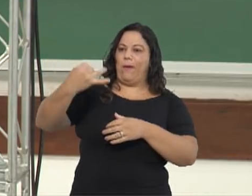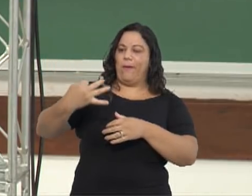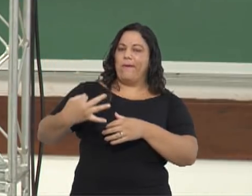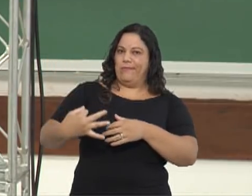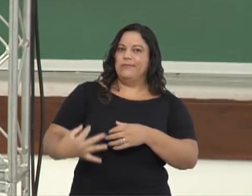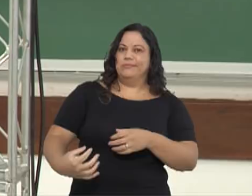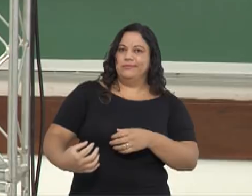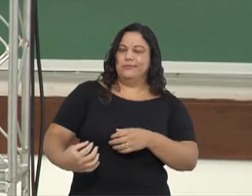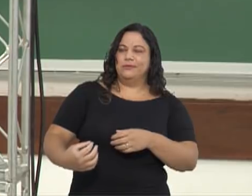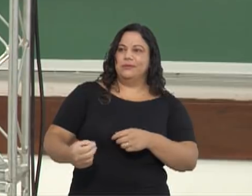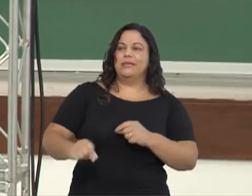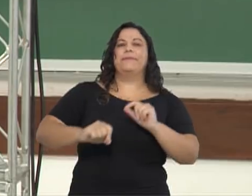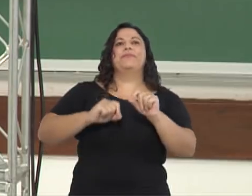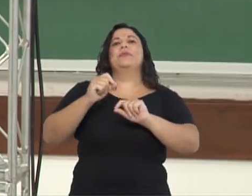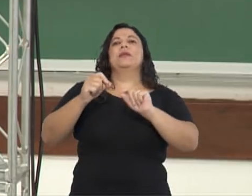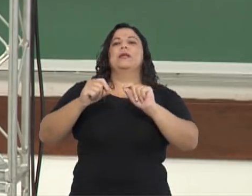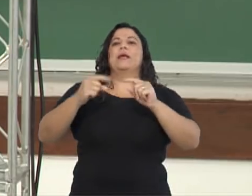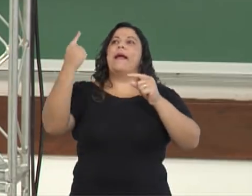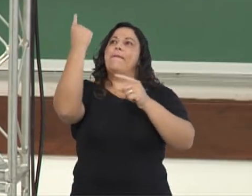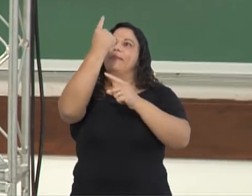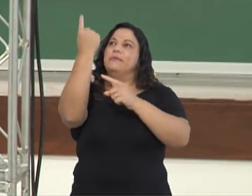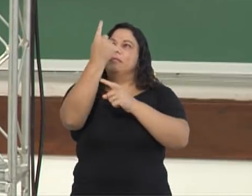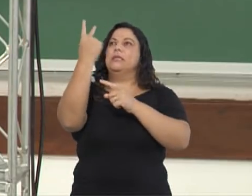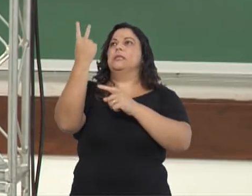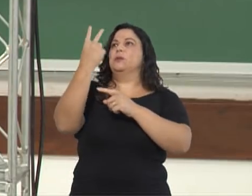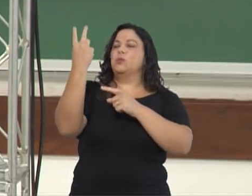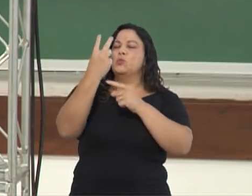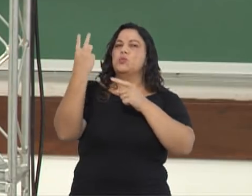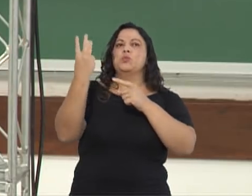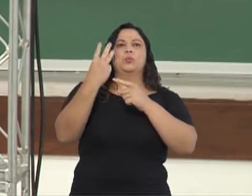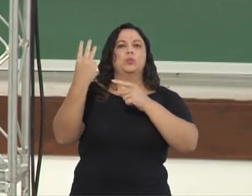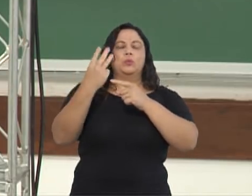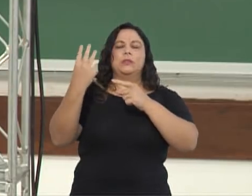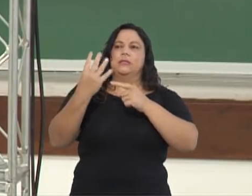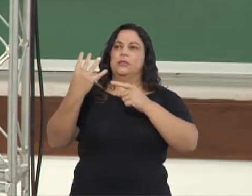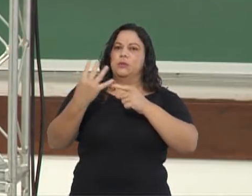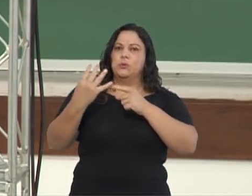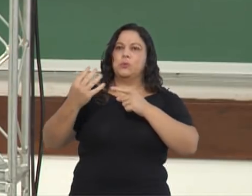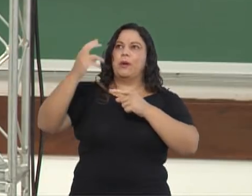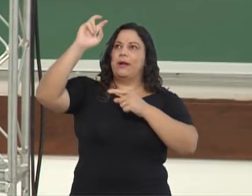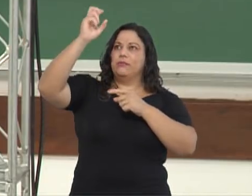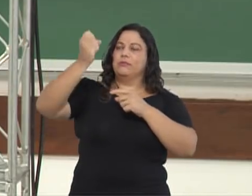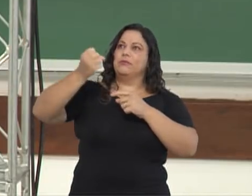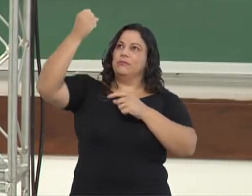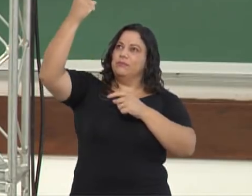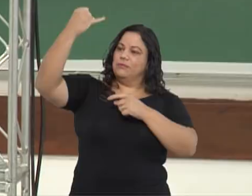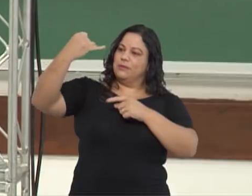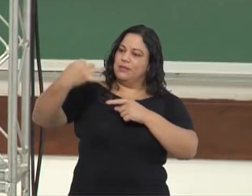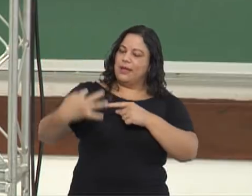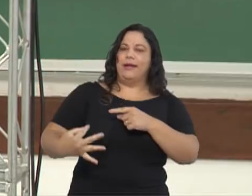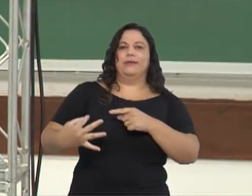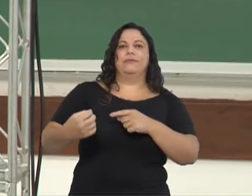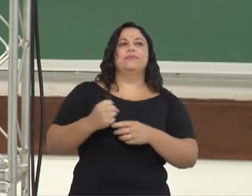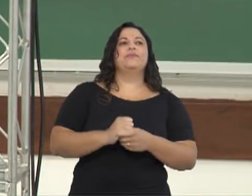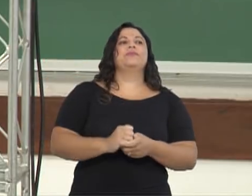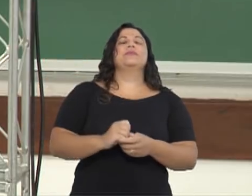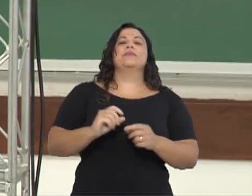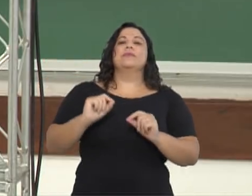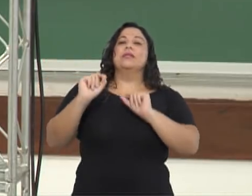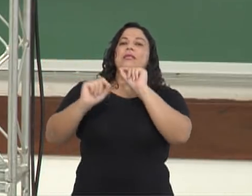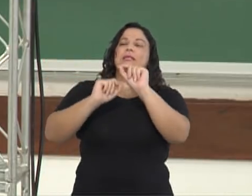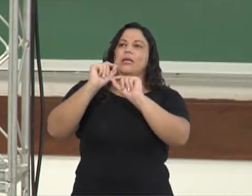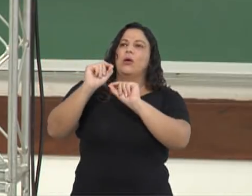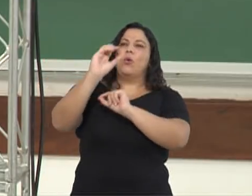trabalhamos quando eu tenho uma ordem, uma colocação de alguém, e também os números ordinais entram para